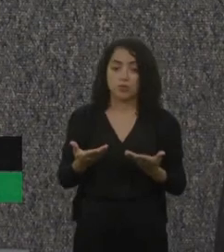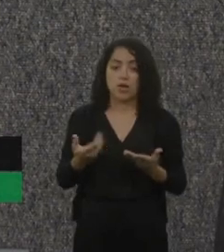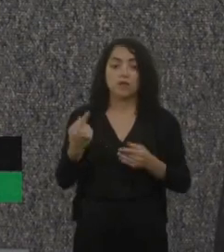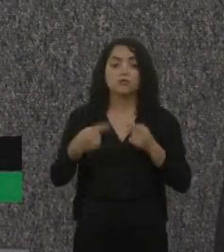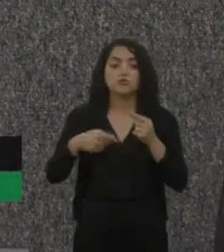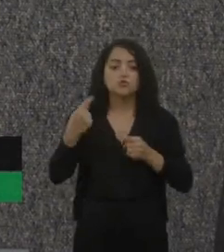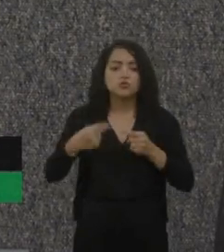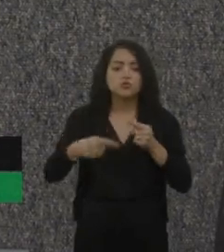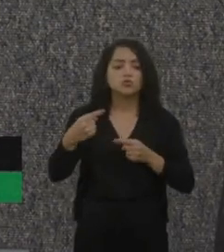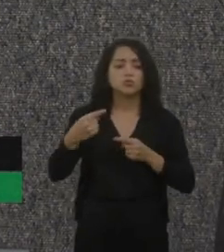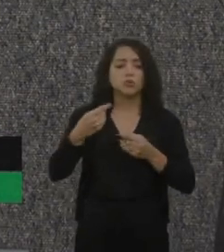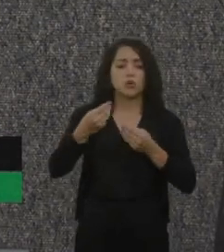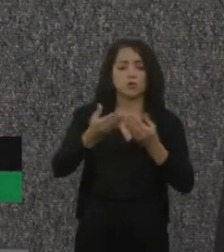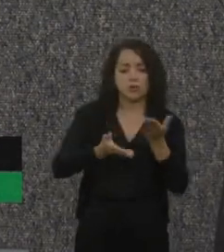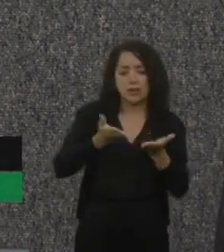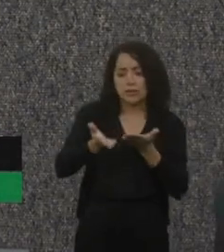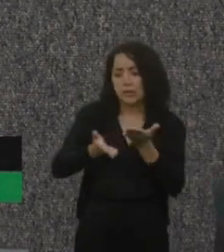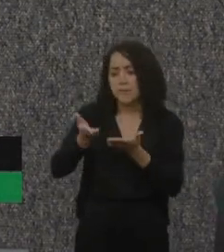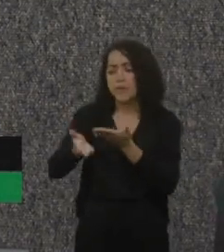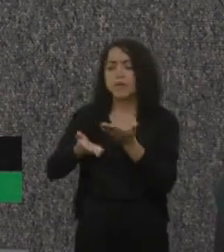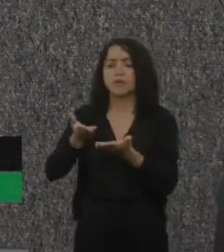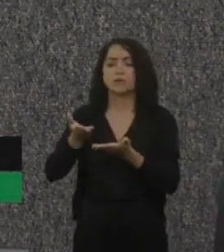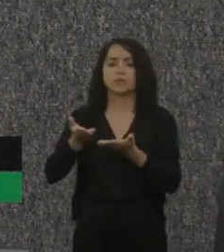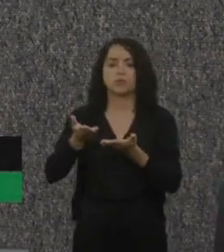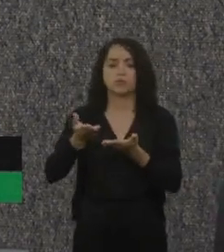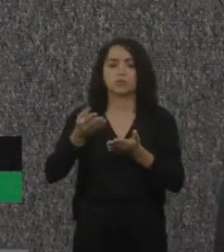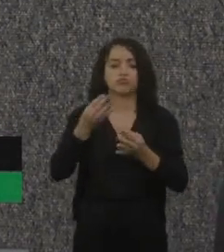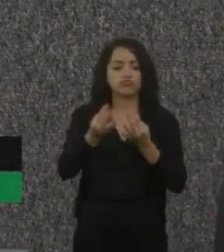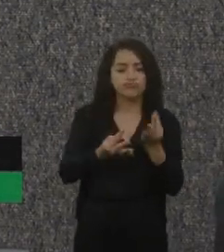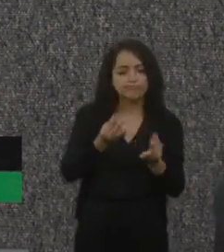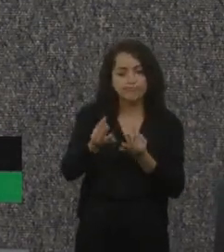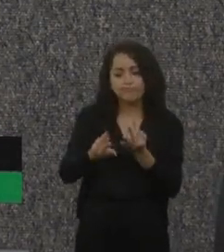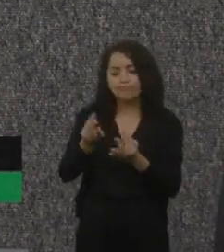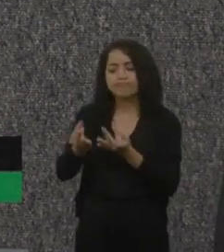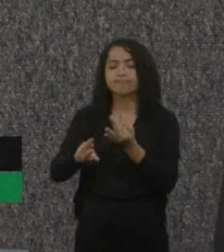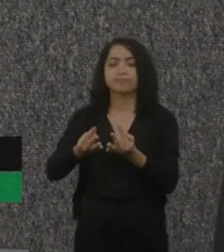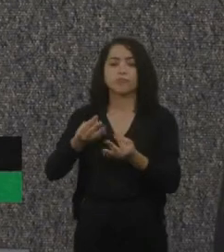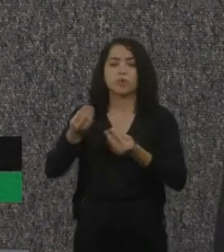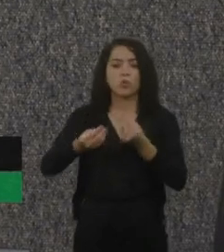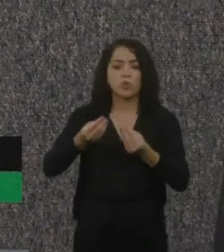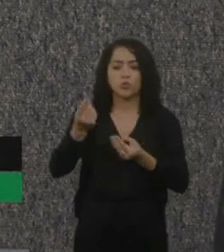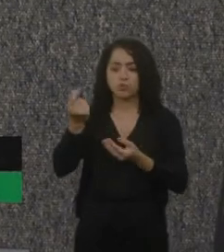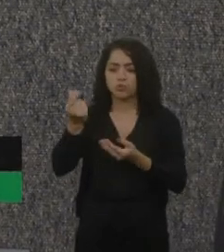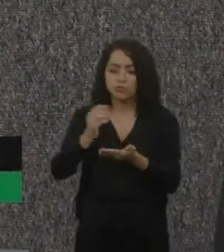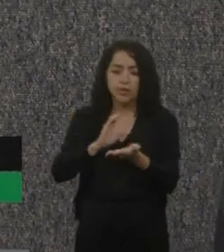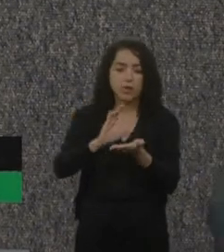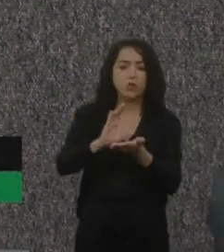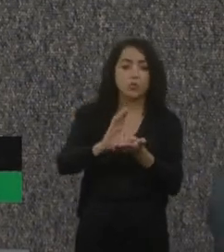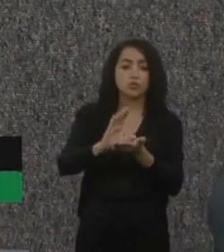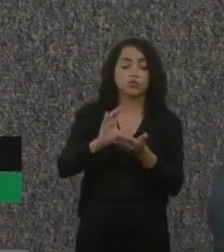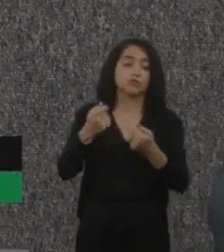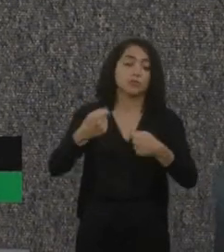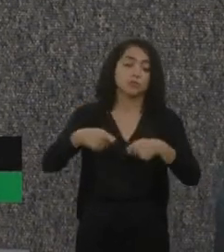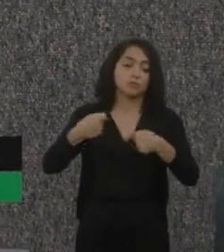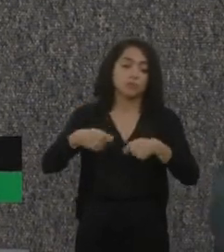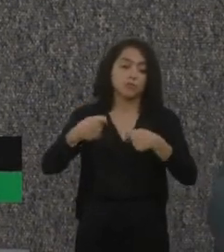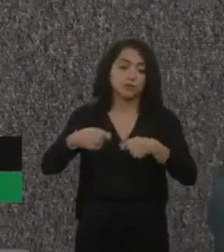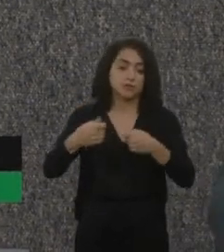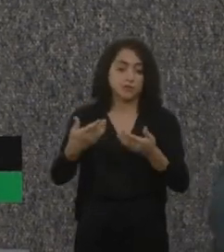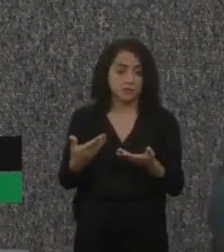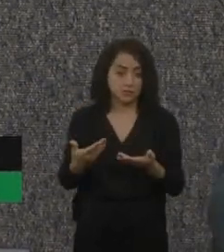do tratamento, né, tantas e tantas pessoas que nós temos aí, a questão de recursos também para que conseguíssemos ter